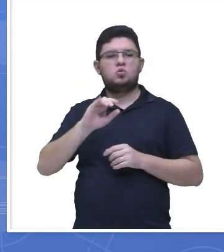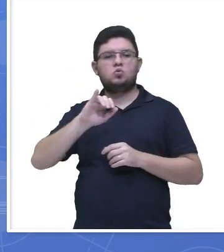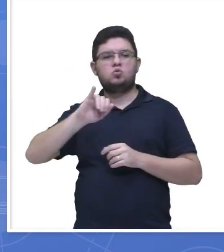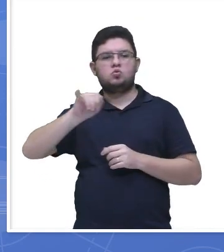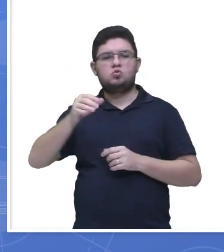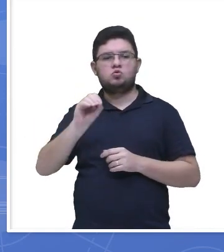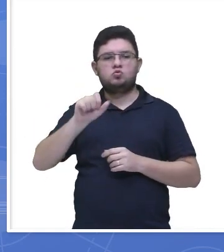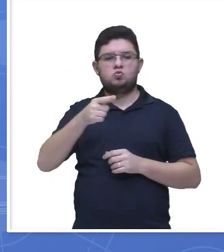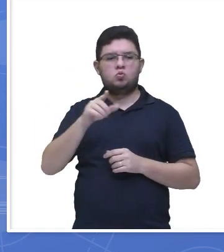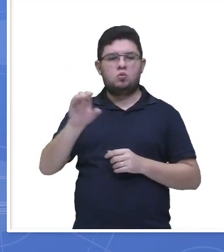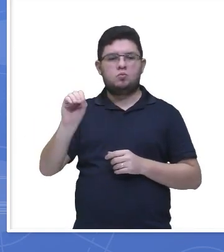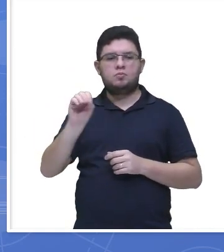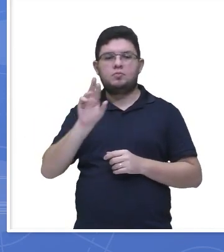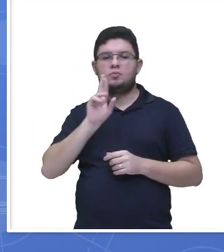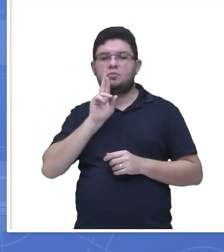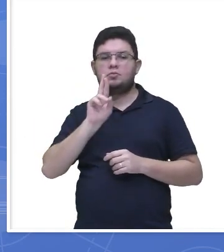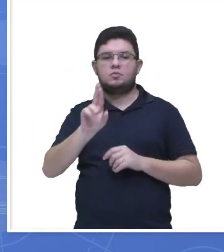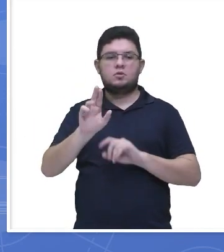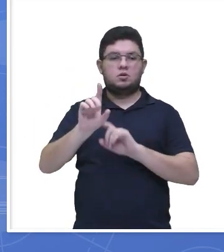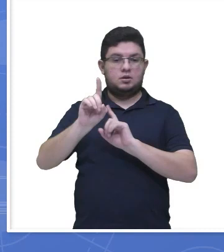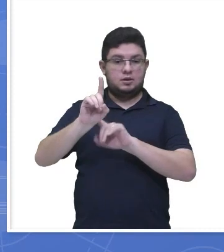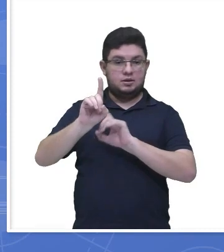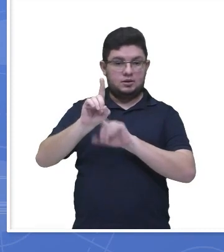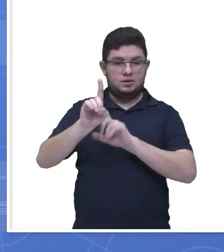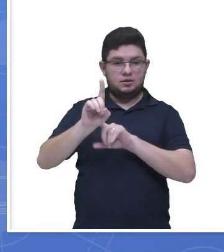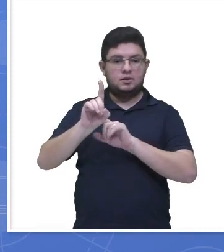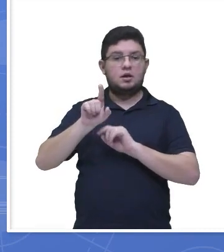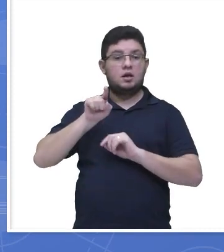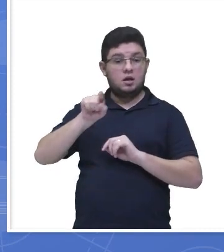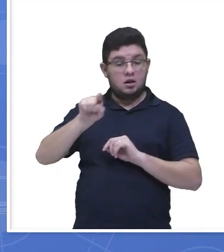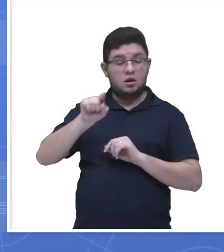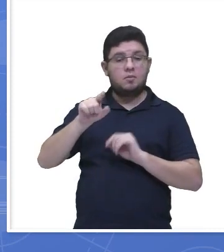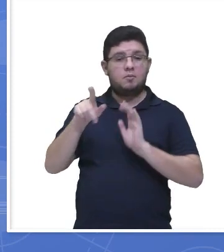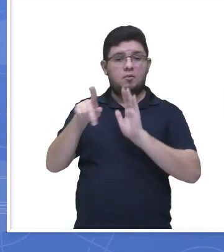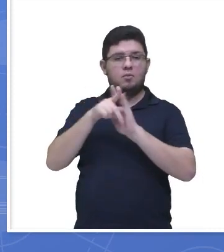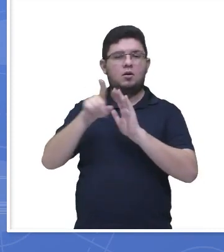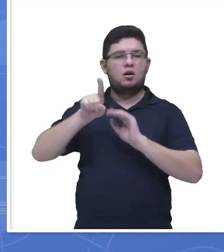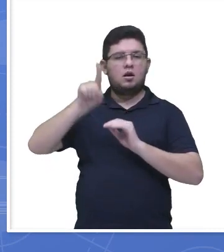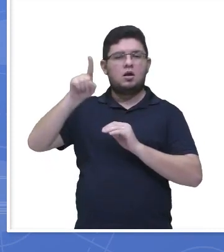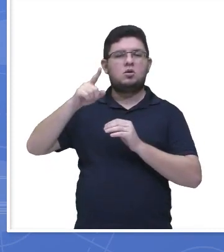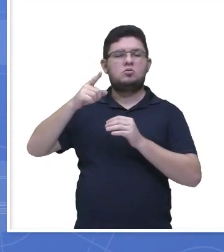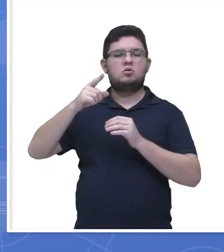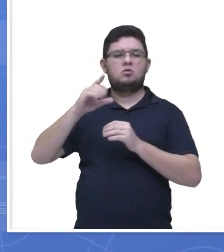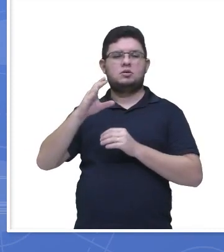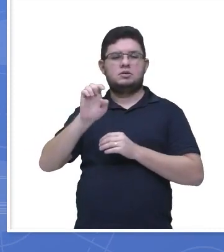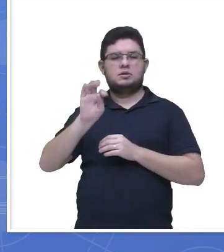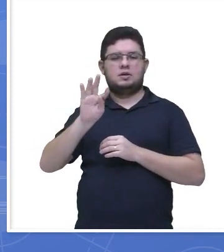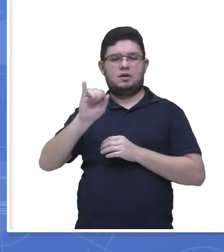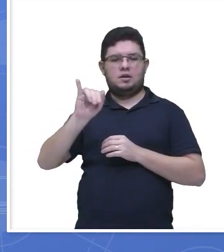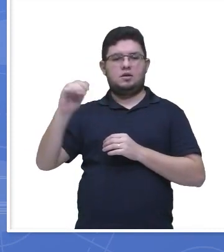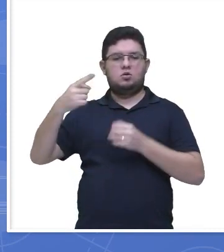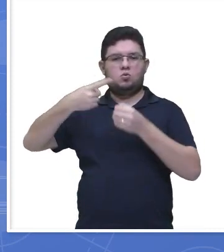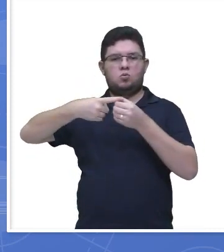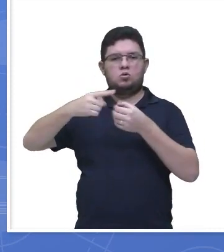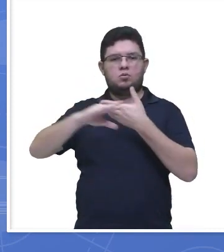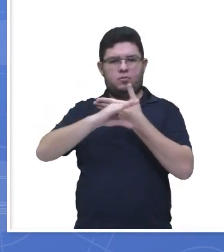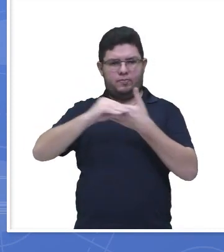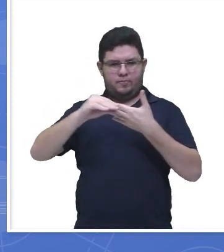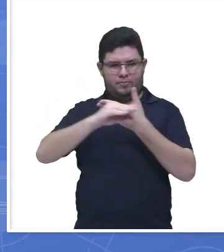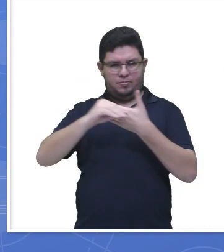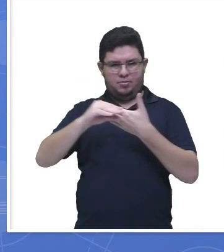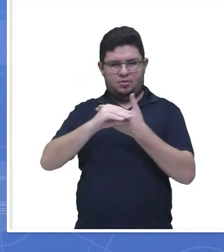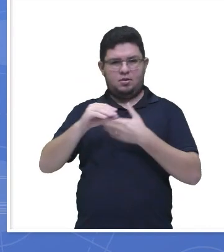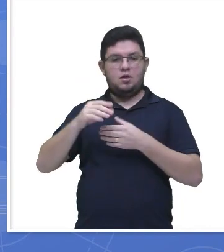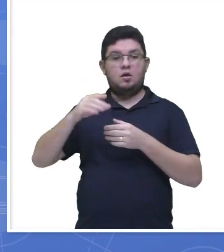letra certa é a letra D. Ele é do Sete Tarsila Prado de Humaitá. Ô, terrinha boa,